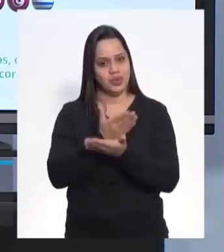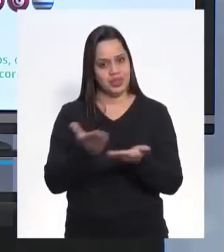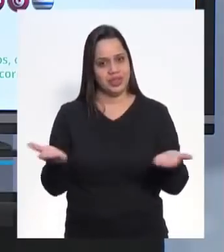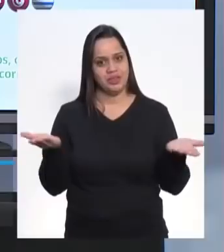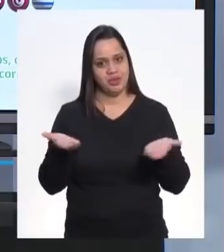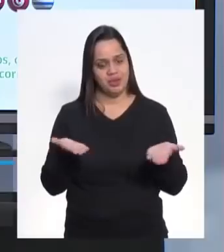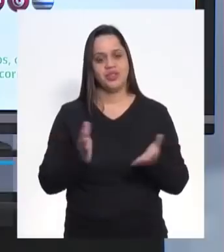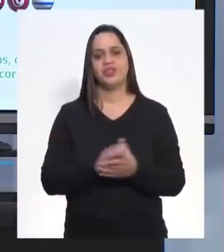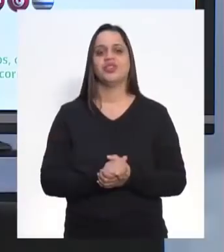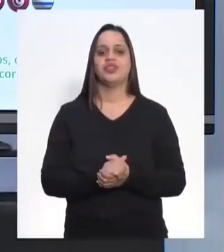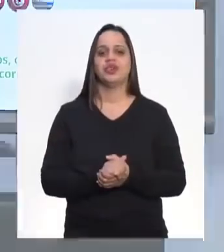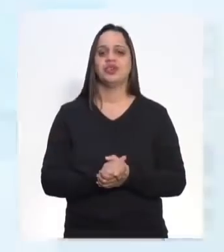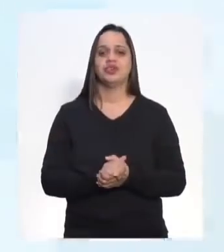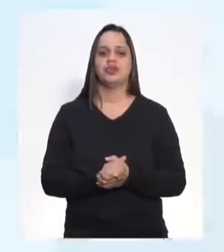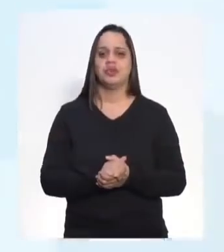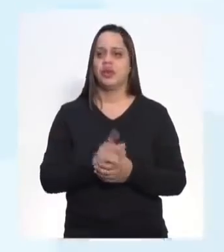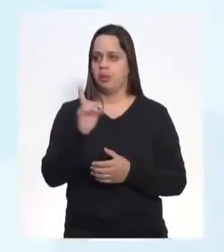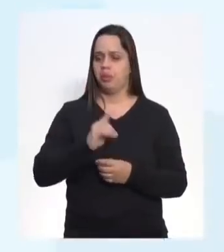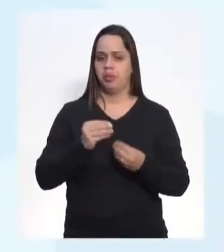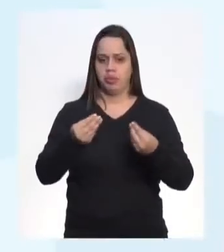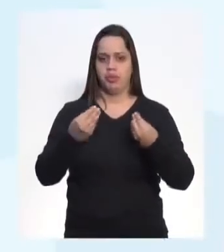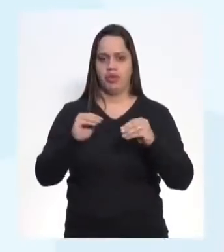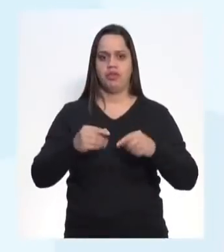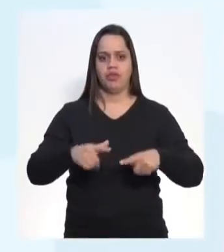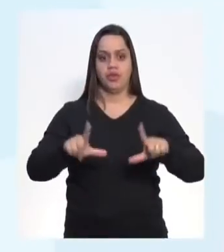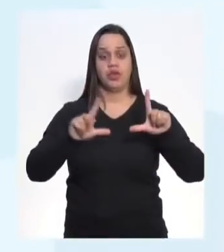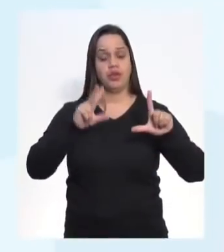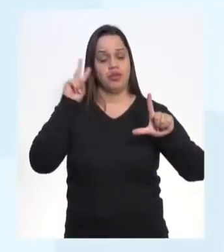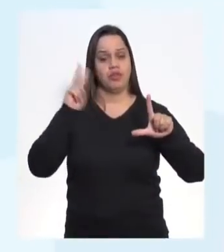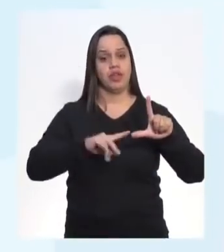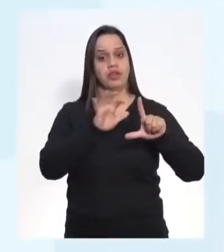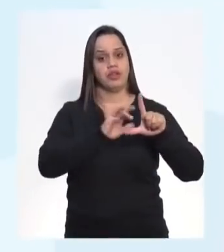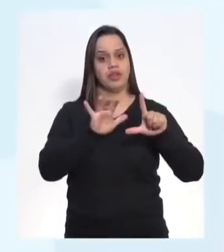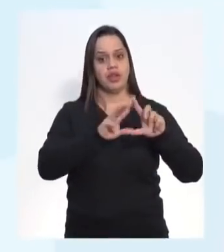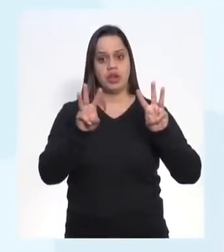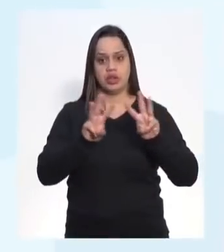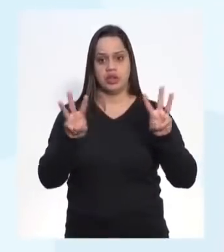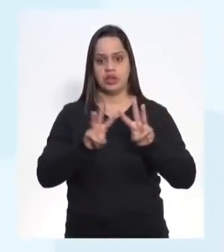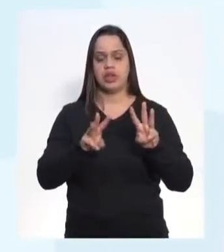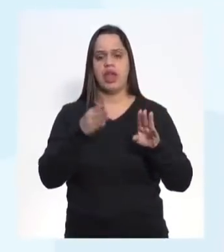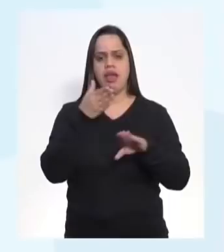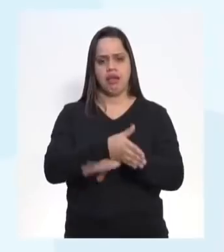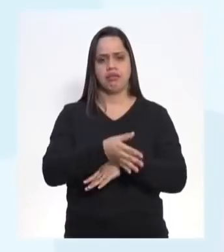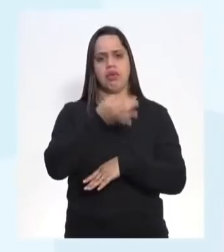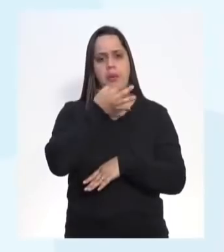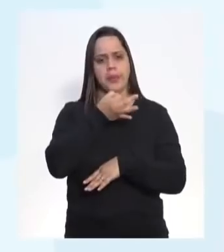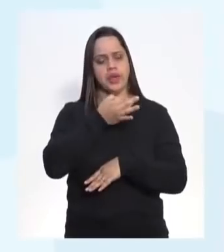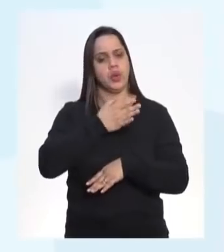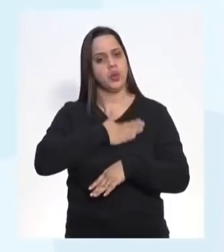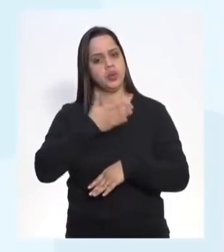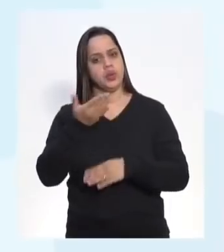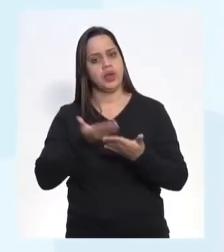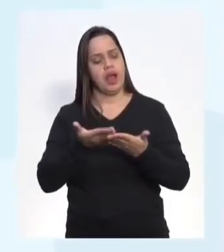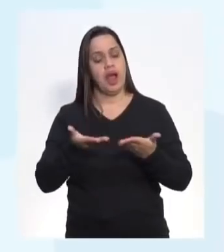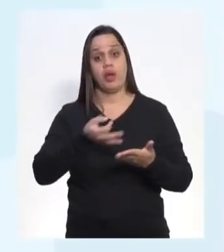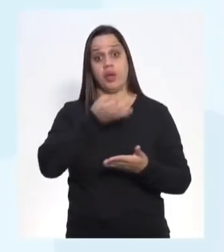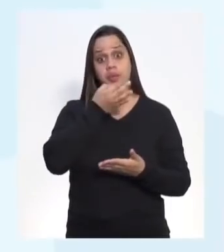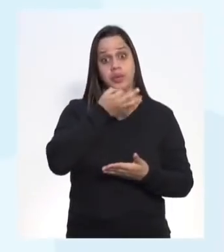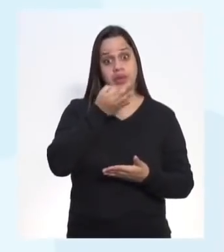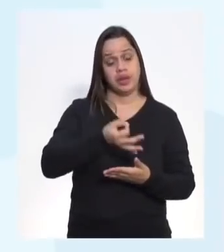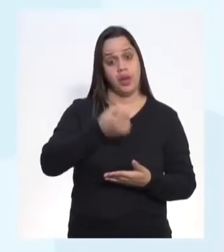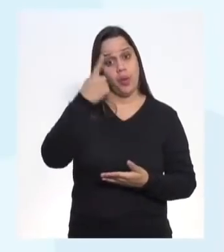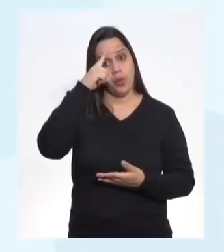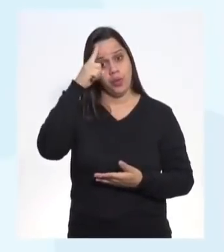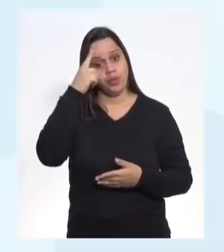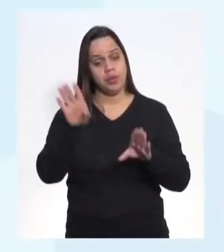vocês, né? Pode pôr na tela para eles, por favor. Então, coloquem lá o que vocês acharam, o que vocês gostaram ou não. Sugestões,